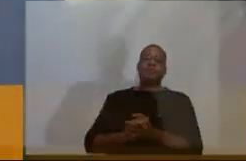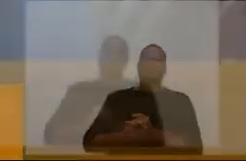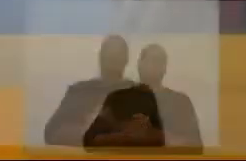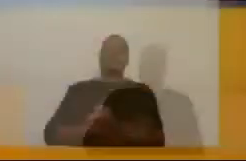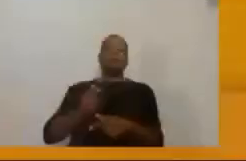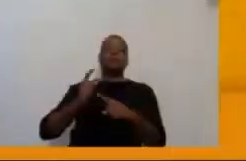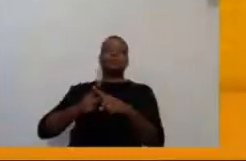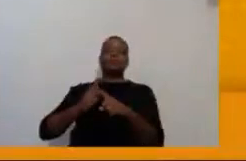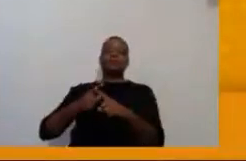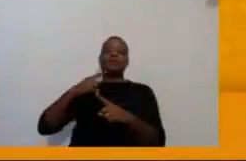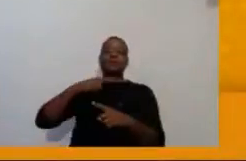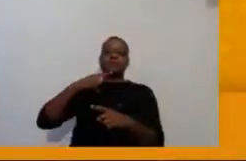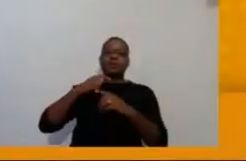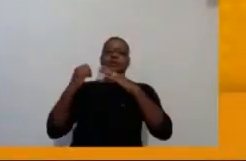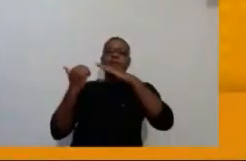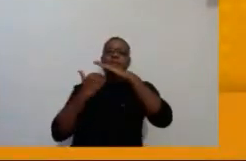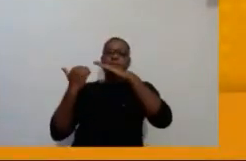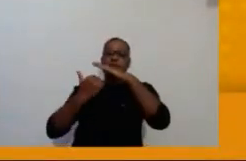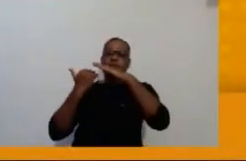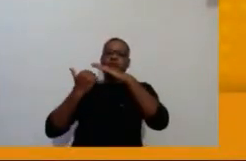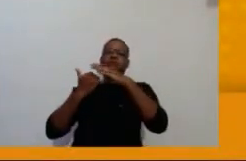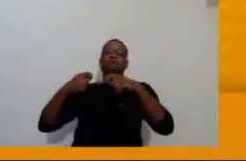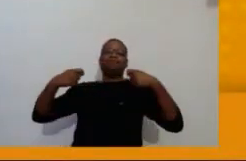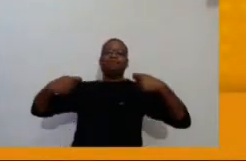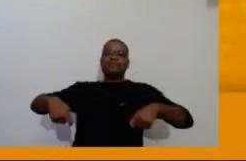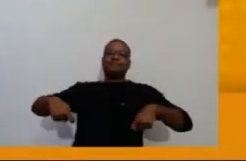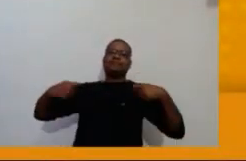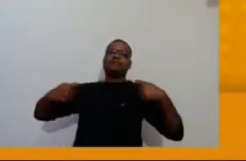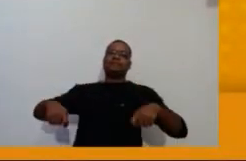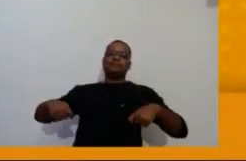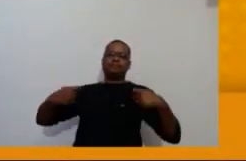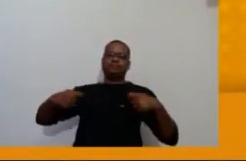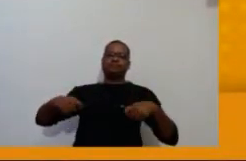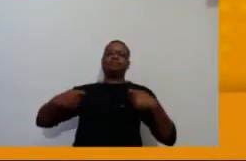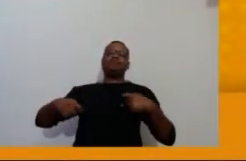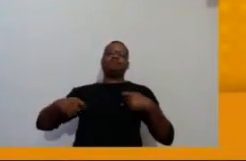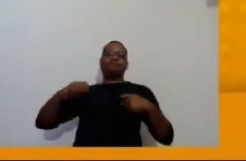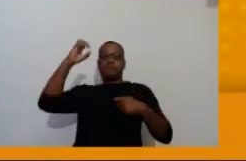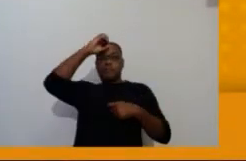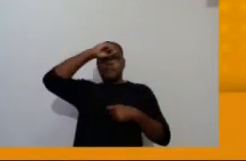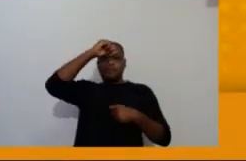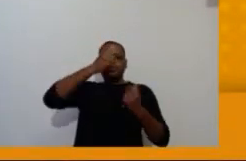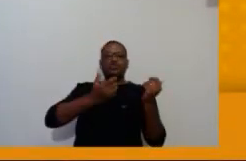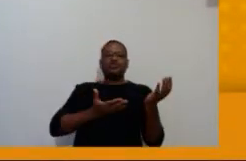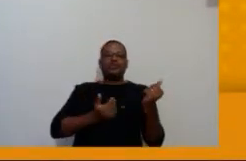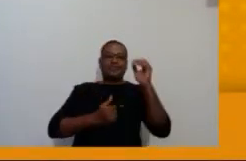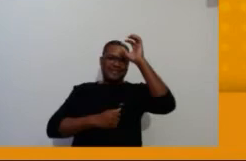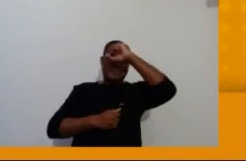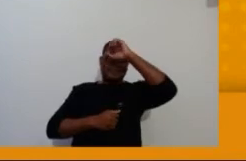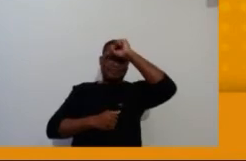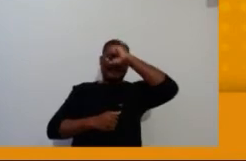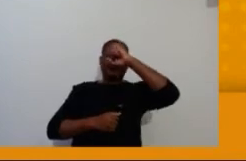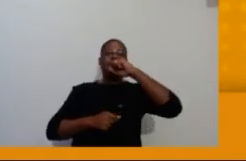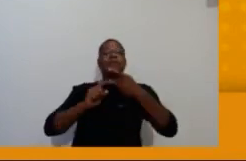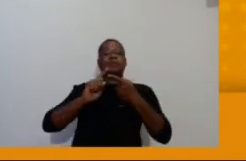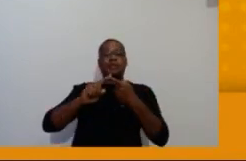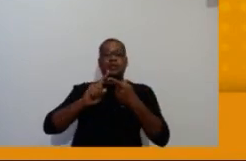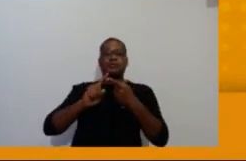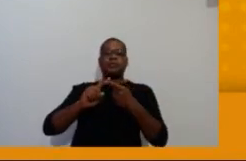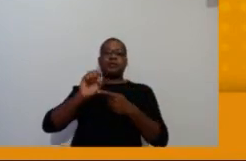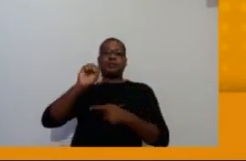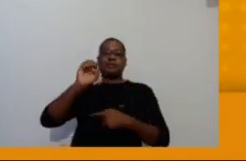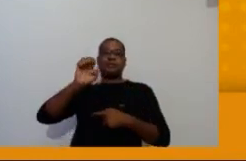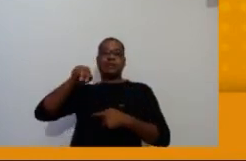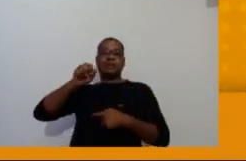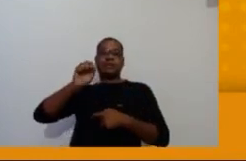que precisam ter o aprendiz, o jovem aprendiz, e o SENAC chega através da educação à